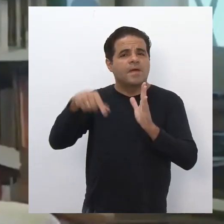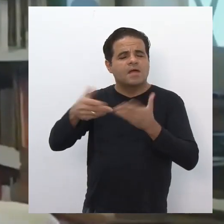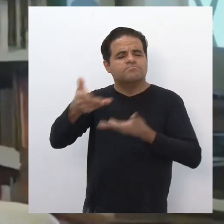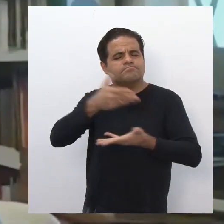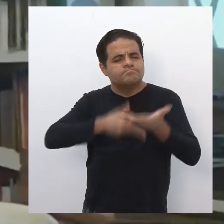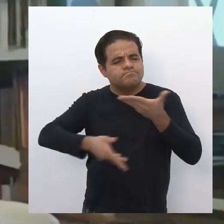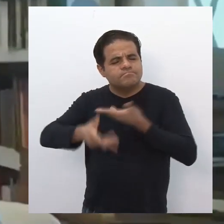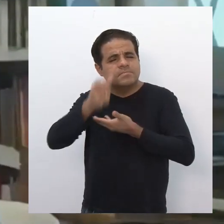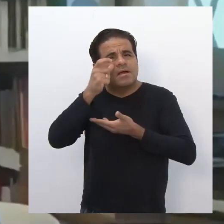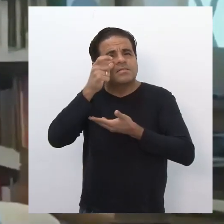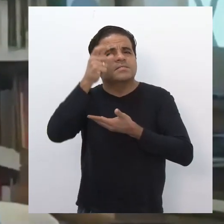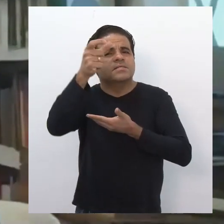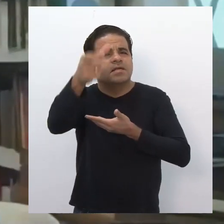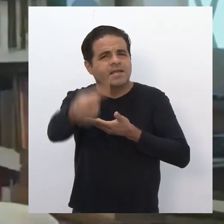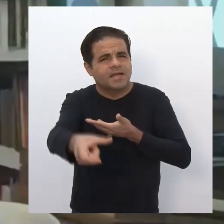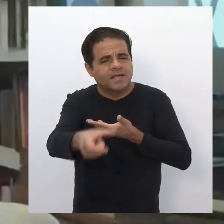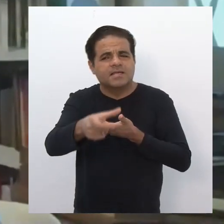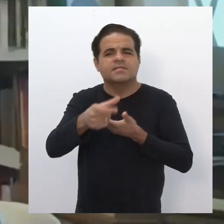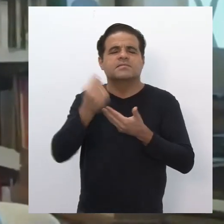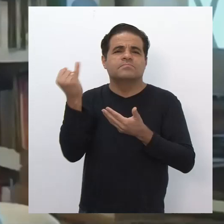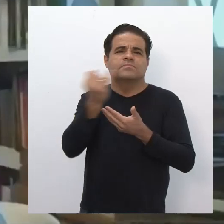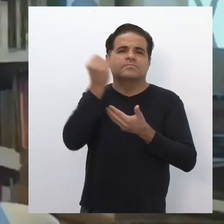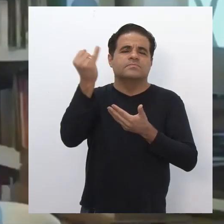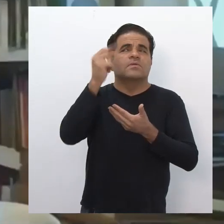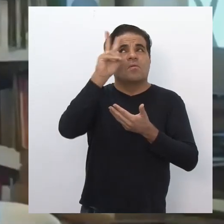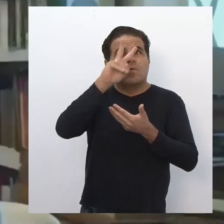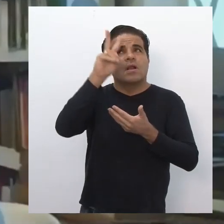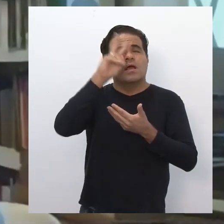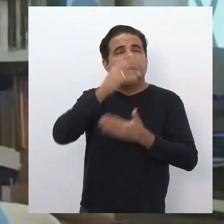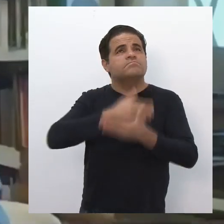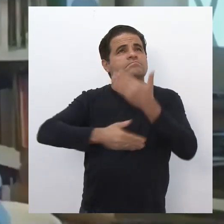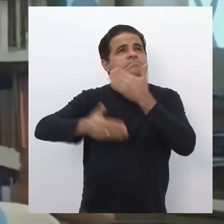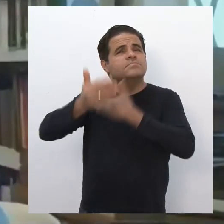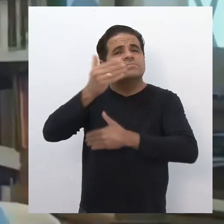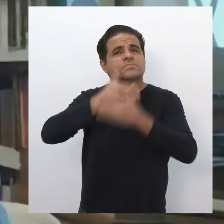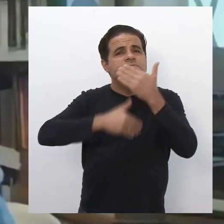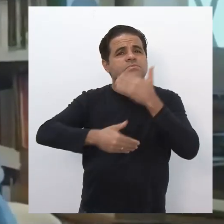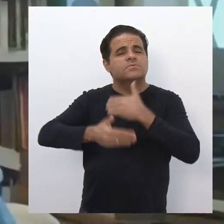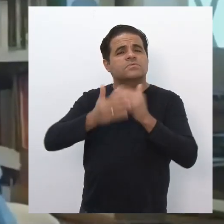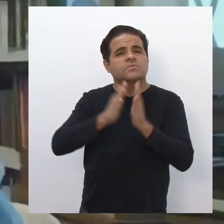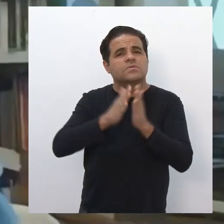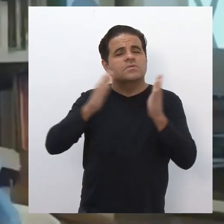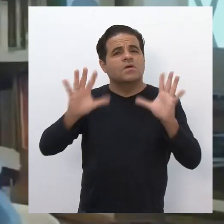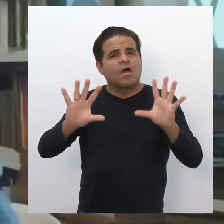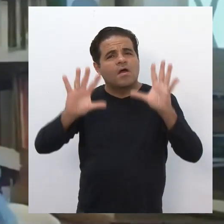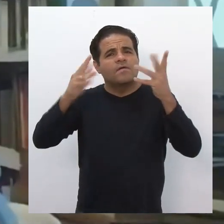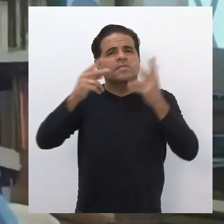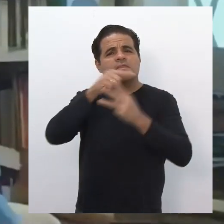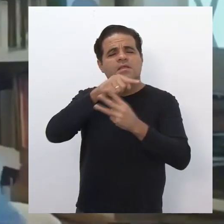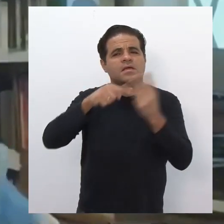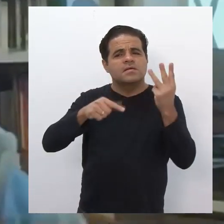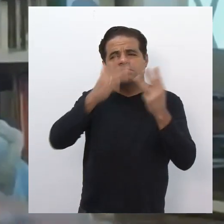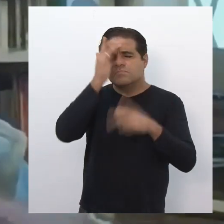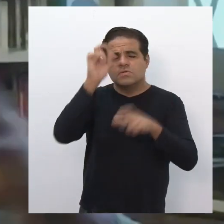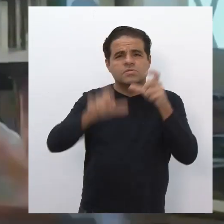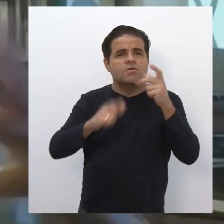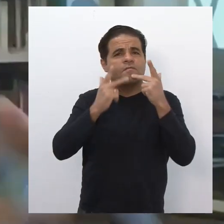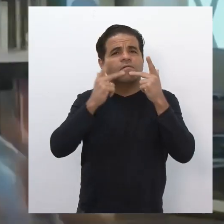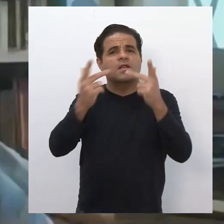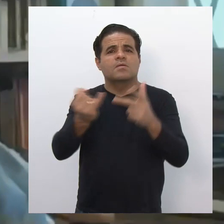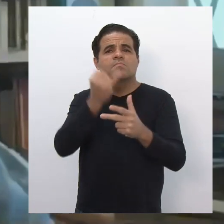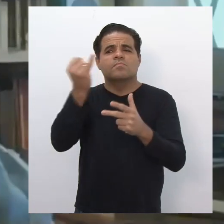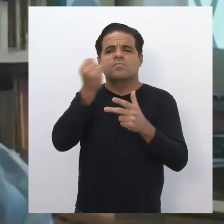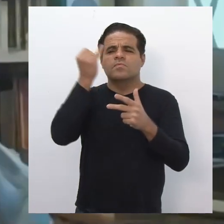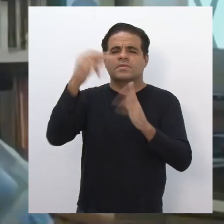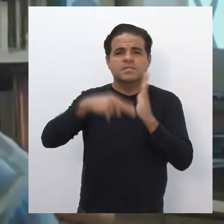se interessam por leitura, né? Eu me lembro, uma vez eu fui num evento, eram 3 pessoas falando sobre a importância